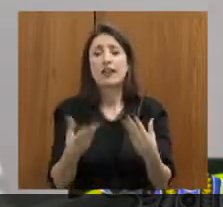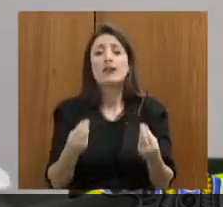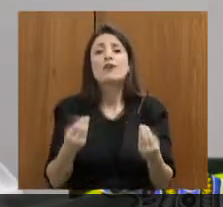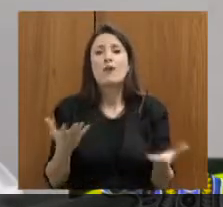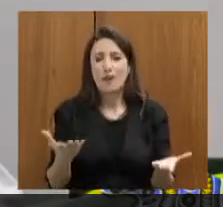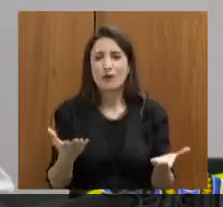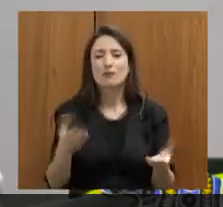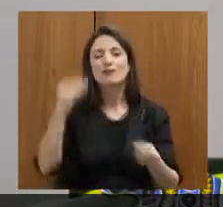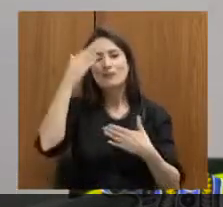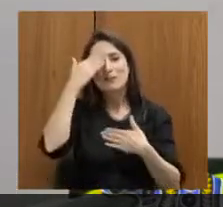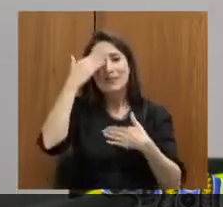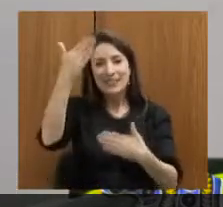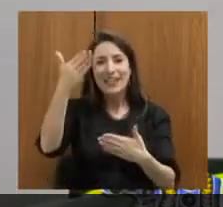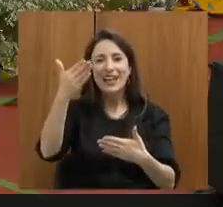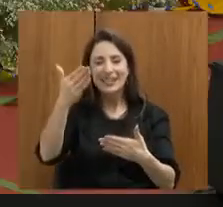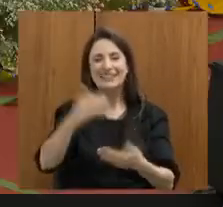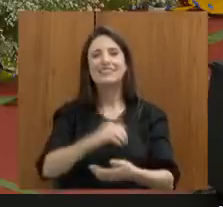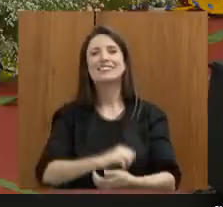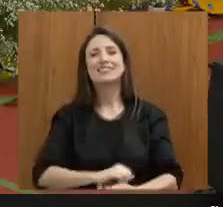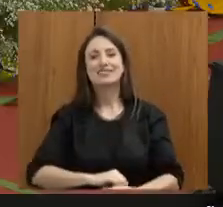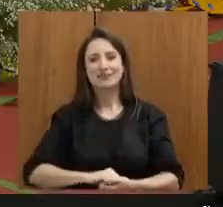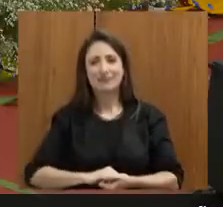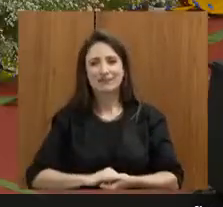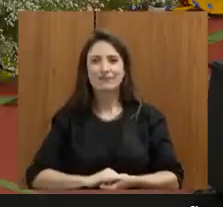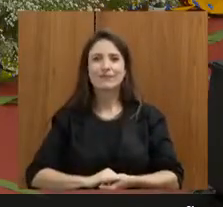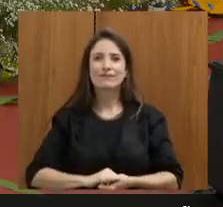obrigado aí vamos seguir